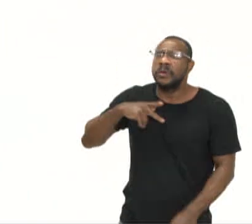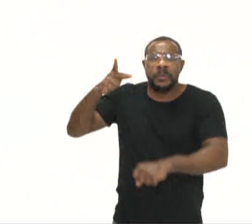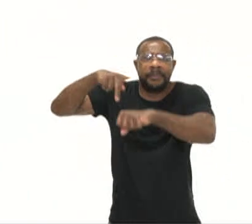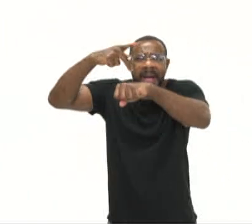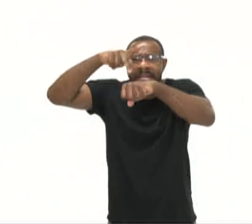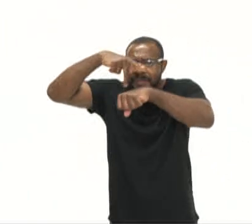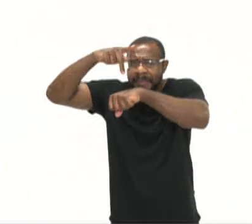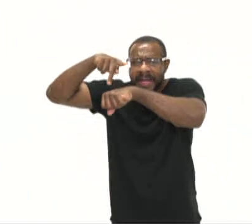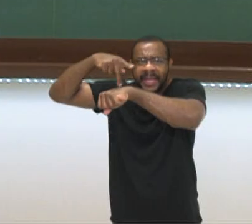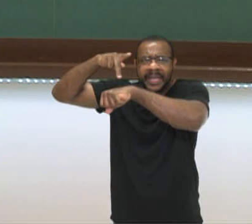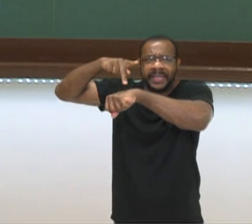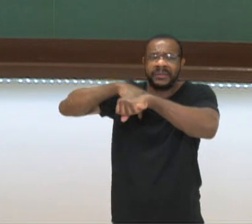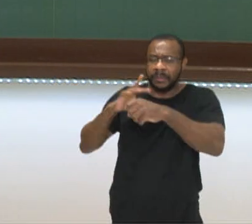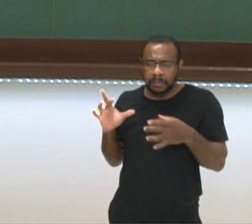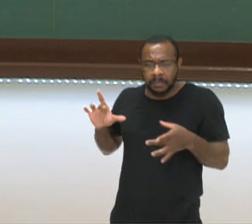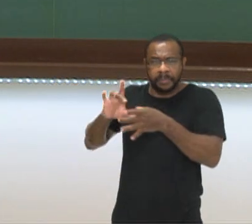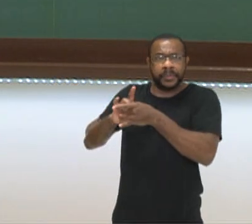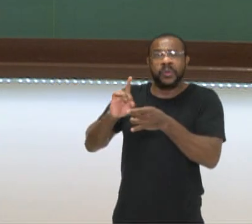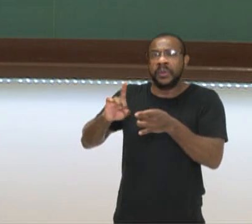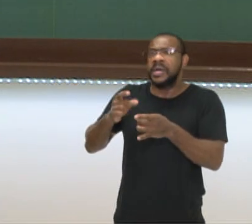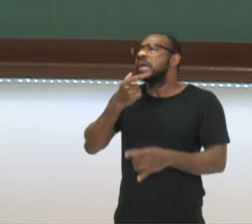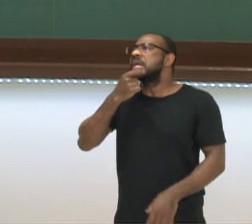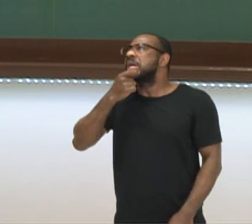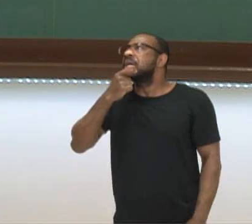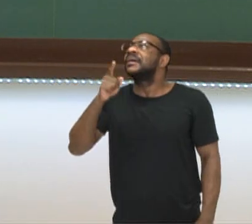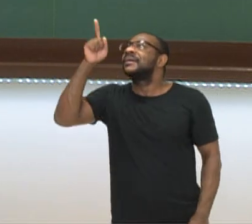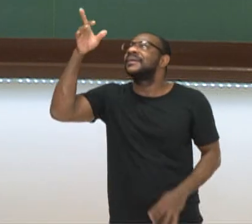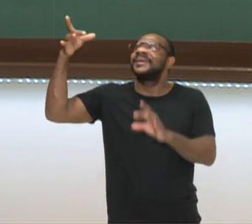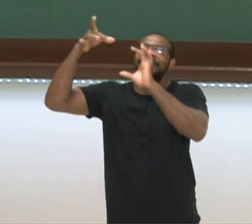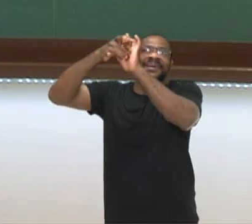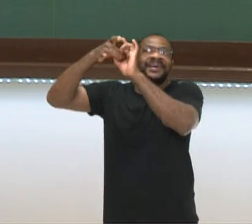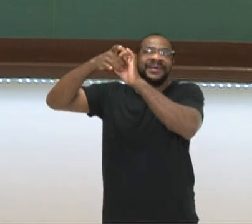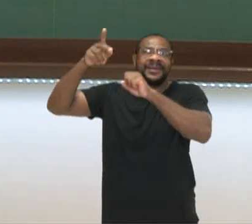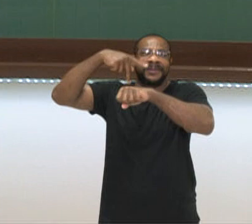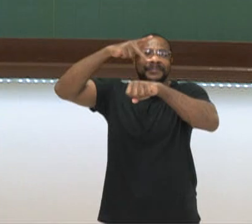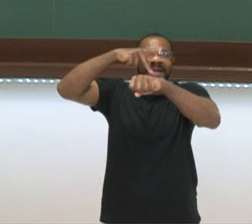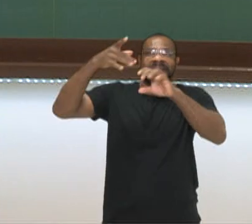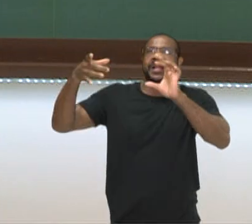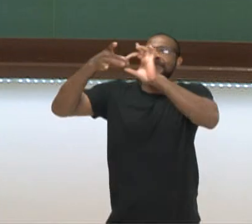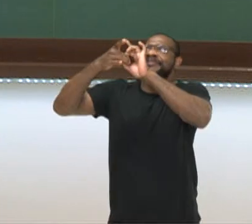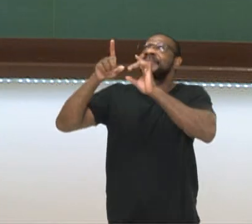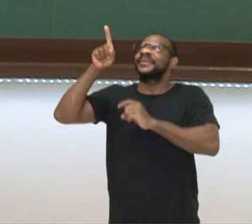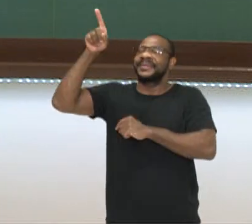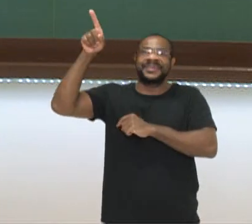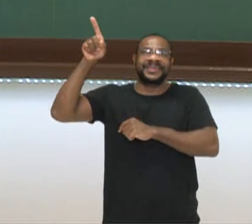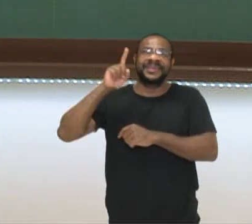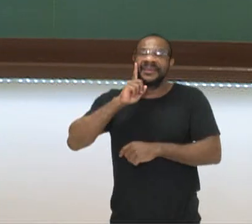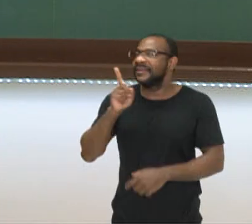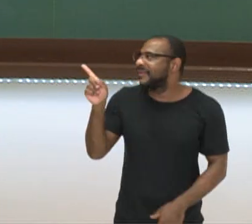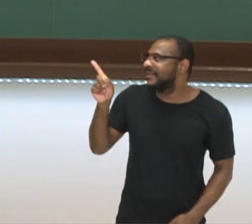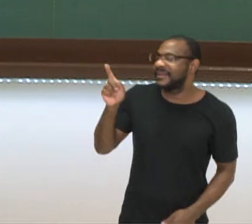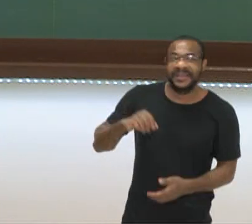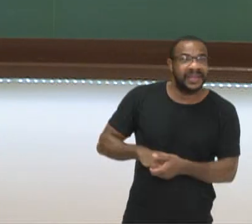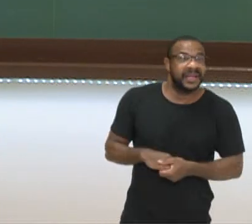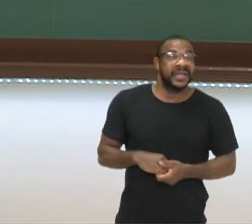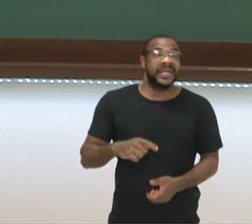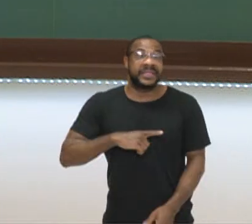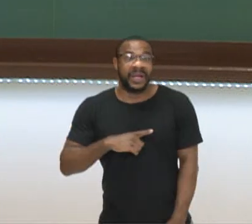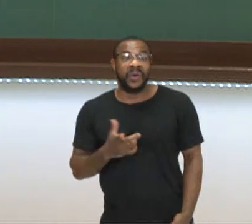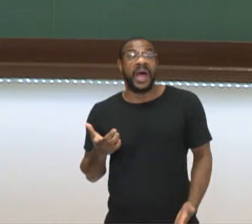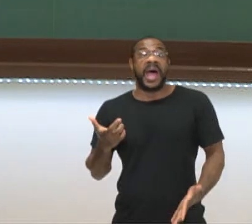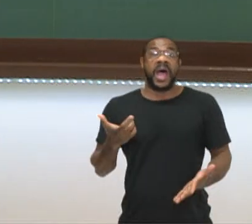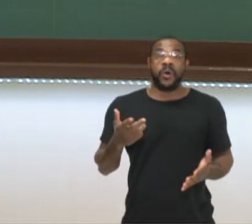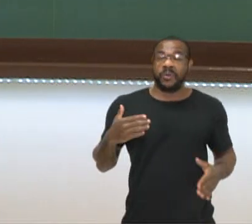que haviam se aliado à Inglaterra. Então, ele é derrotado na Batalha de Trafalgar,